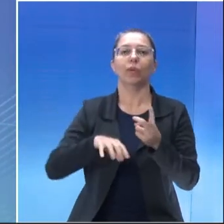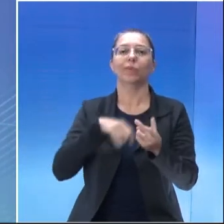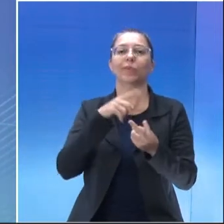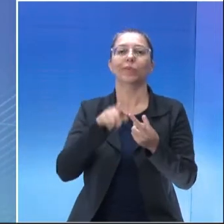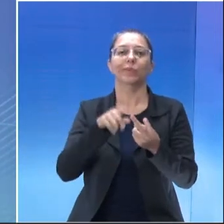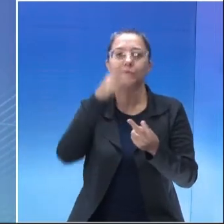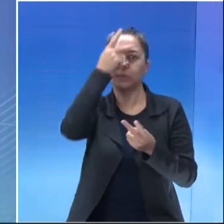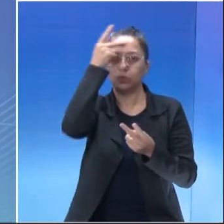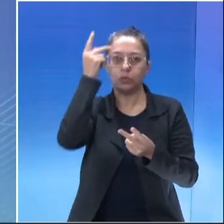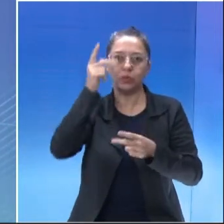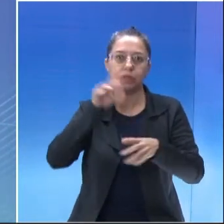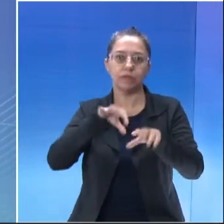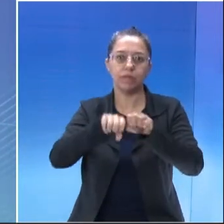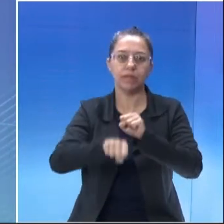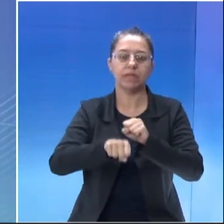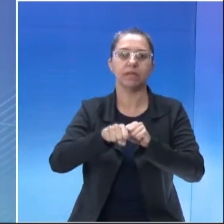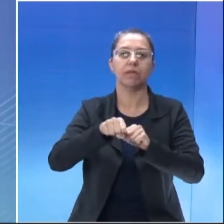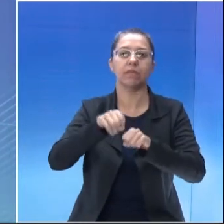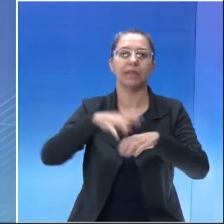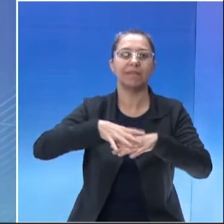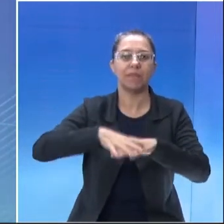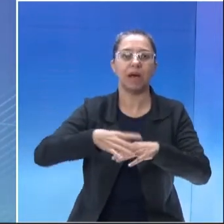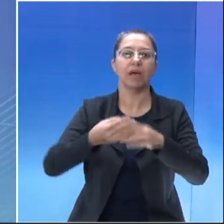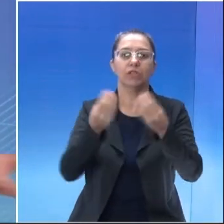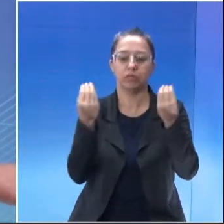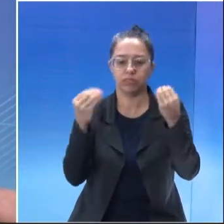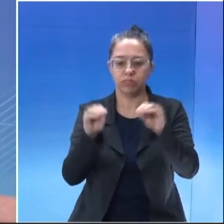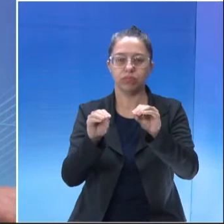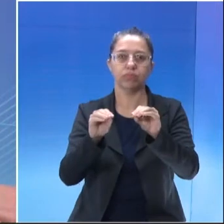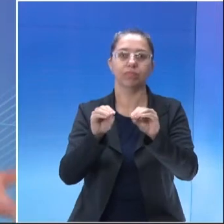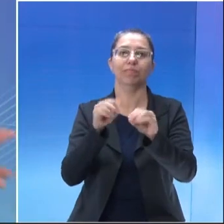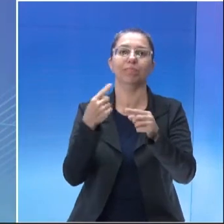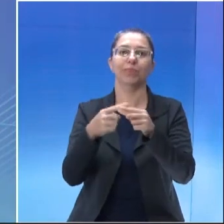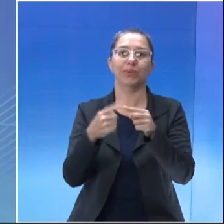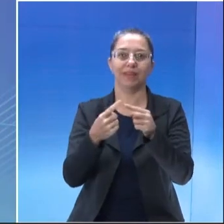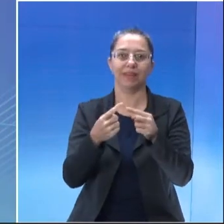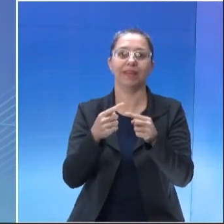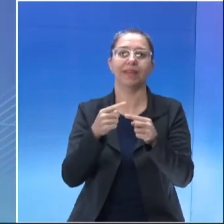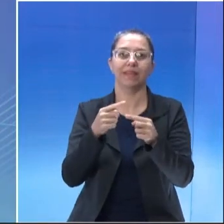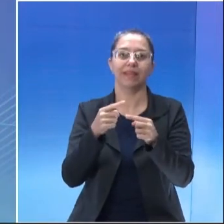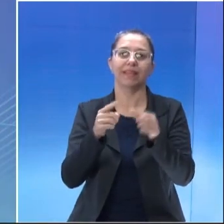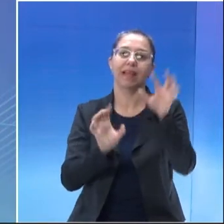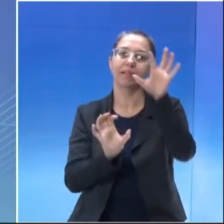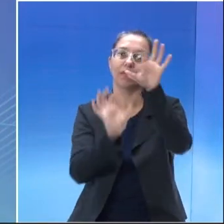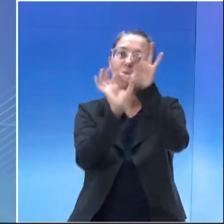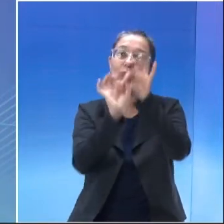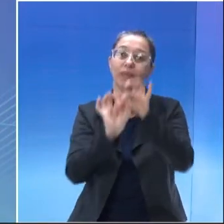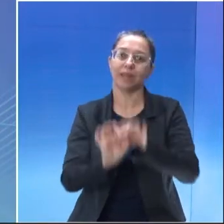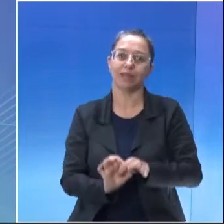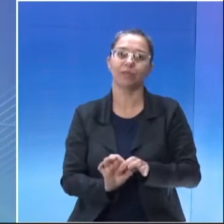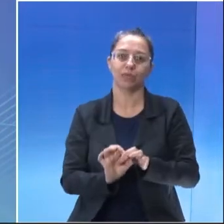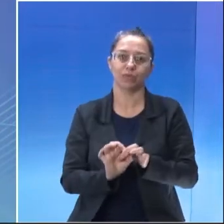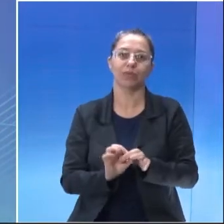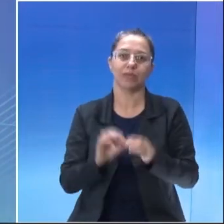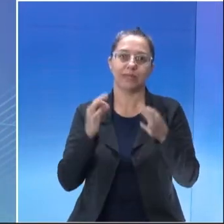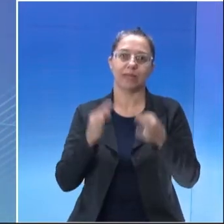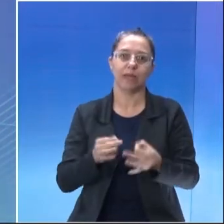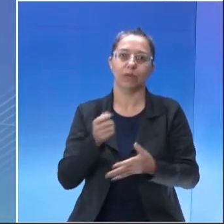matemática, enfim, você tem que citar, né, algo que vem de encontro com aquilo que você está